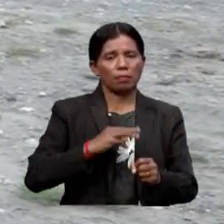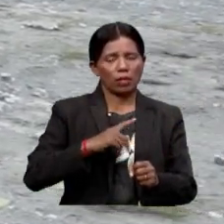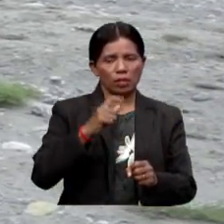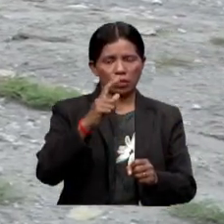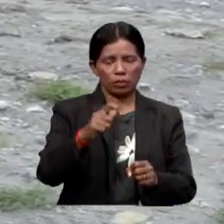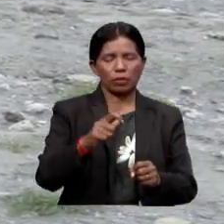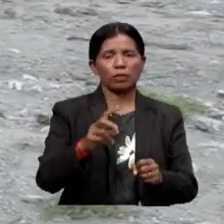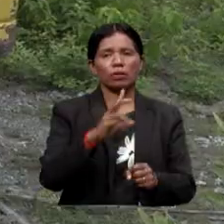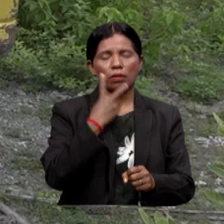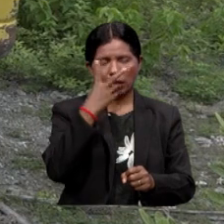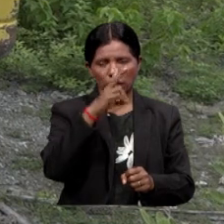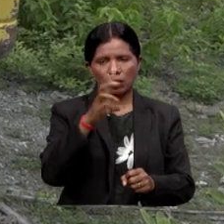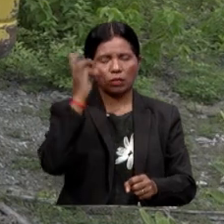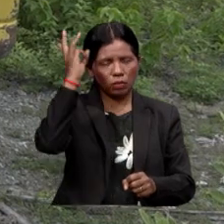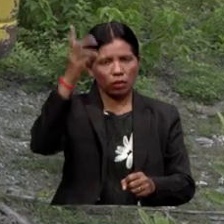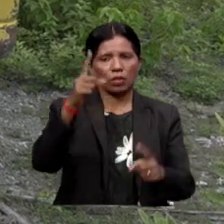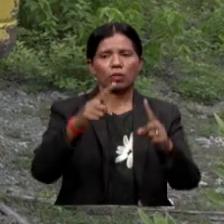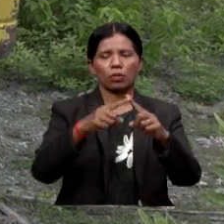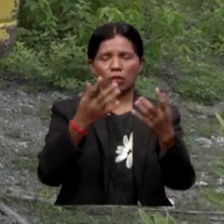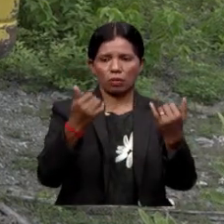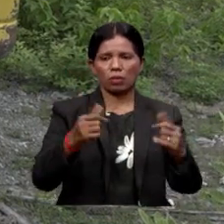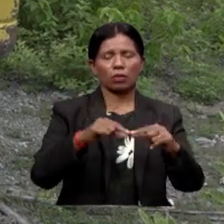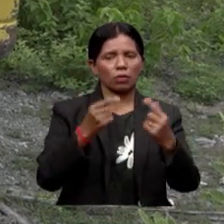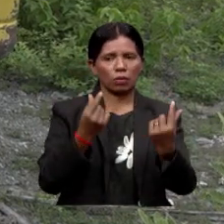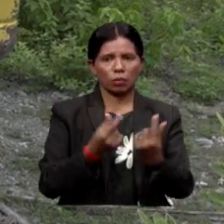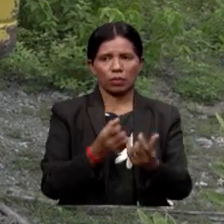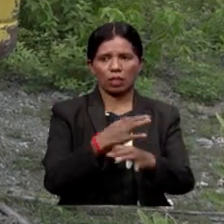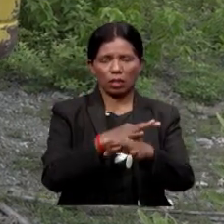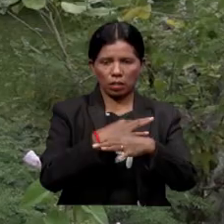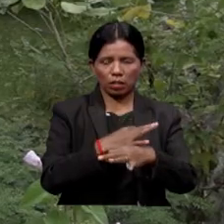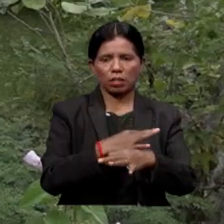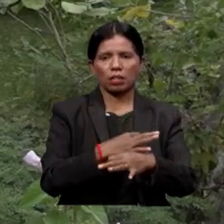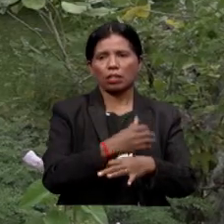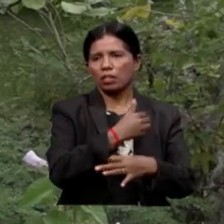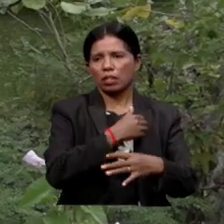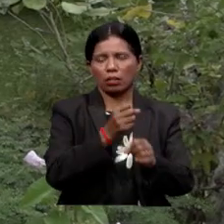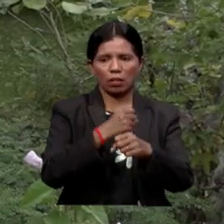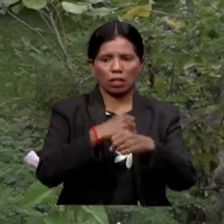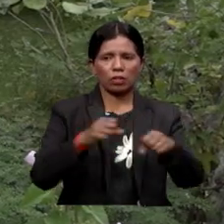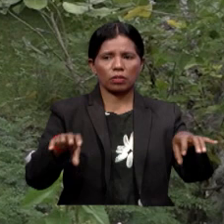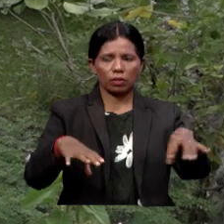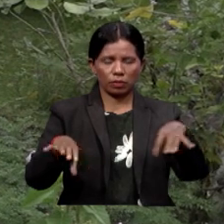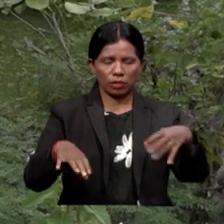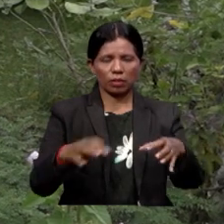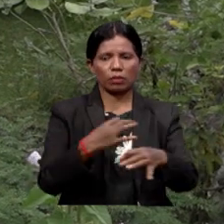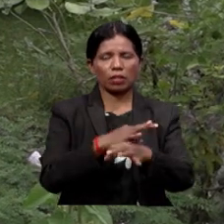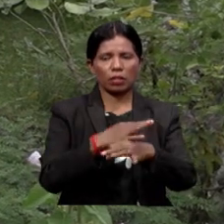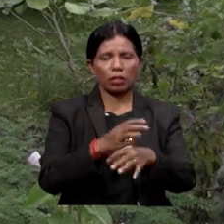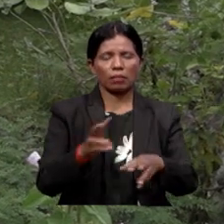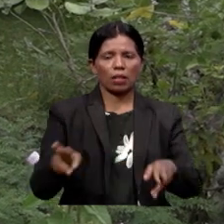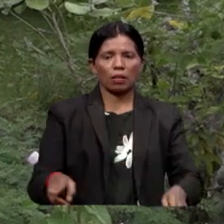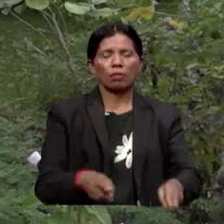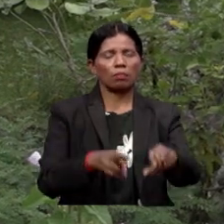Vila, preocupa. Tambato agora, equipa Instituto Gestão e Equipamentos, se deu calar o serviço ou de hal normalização, bamota